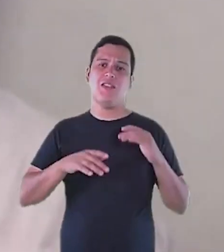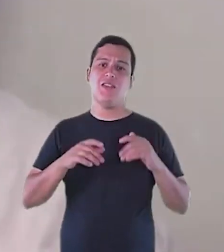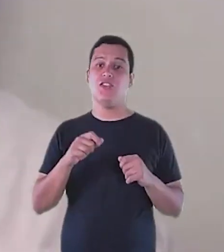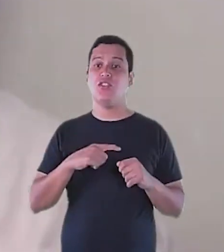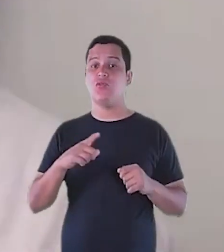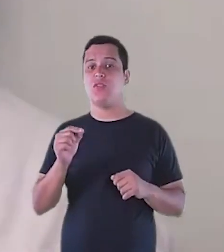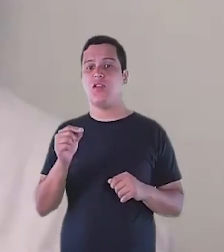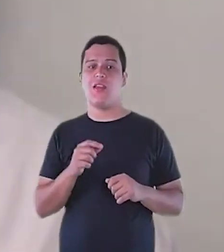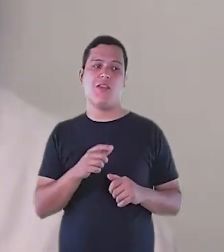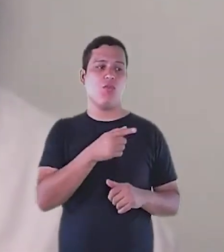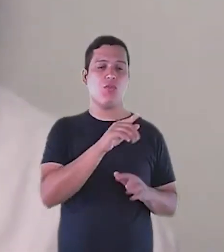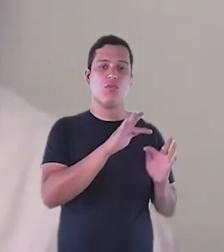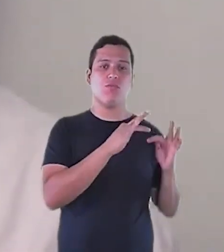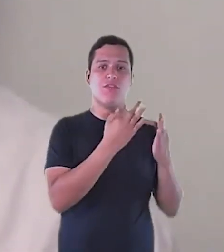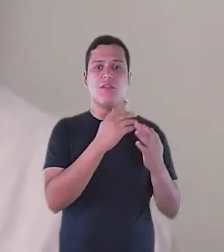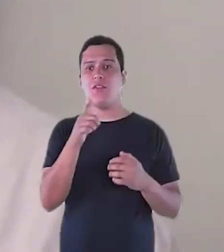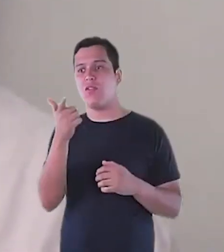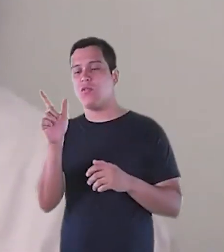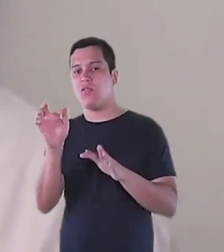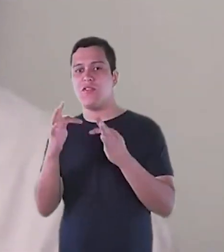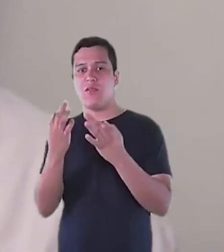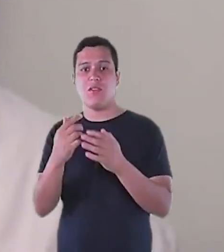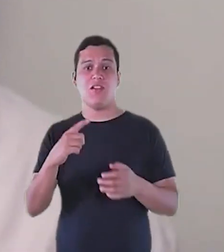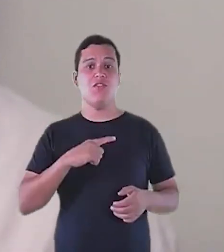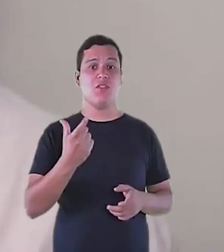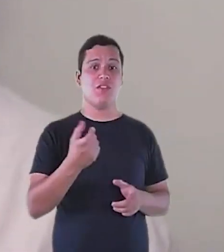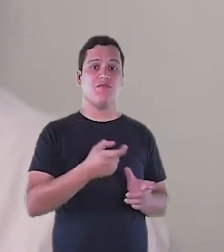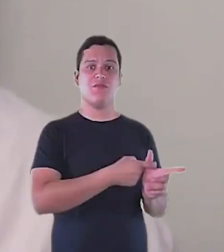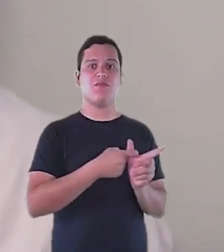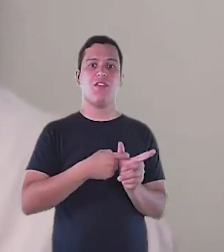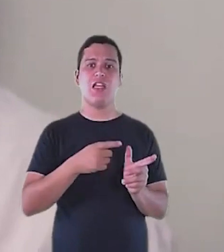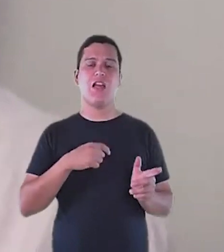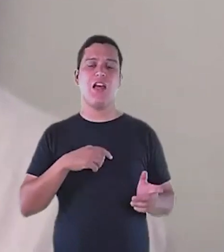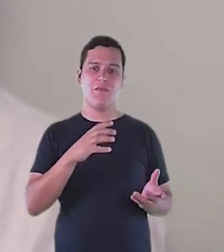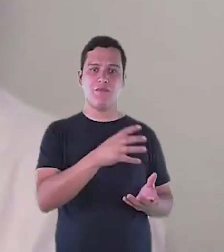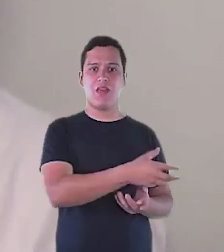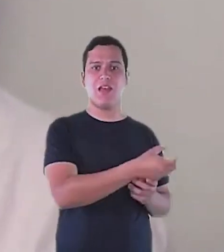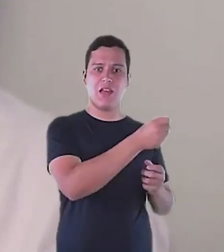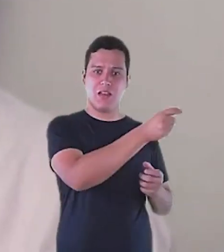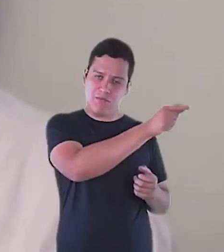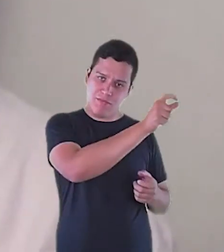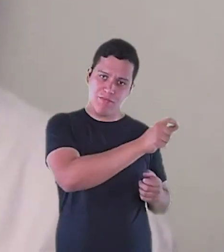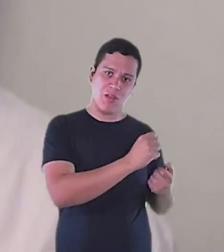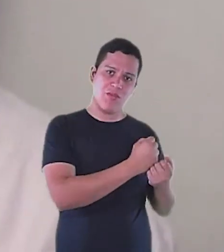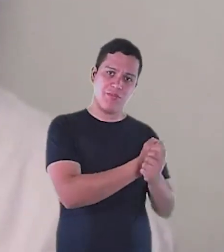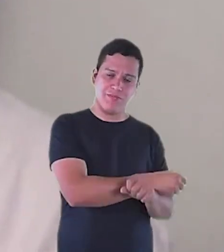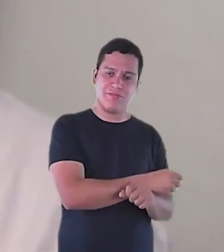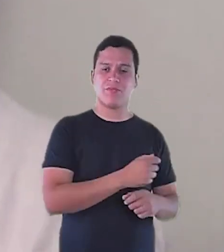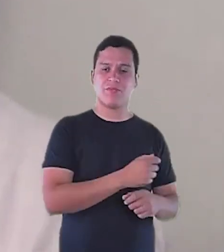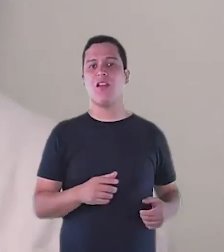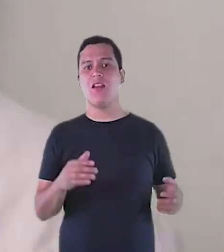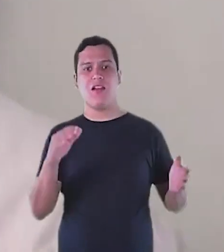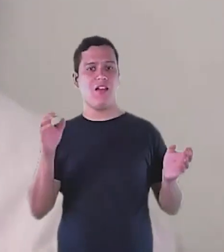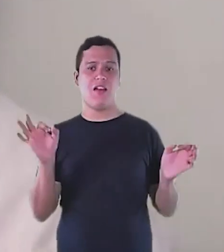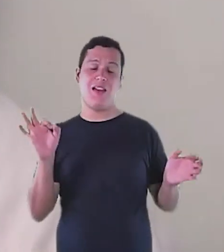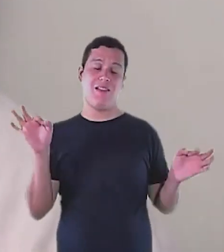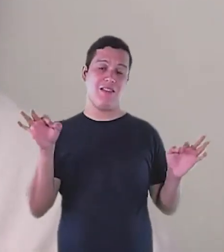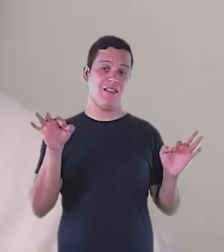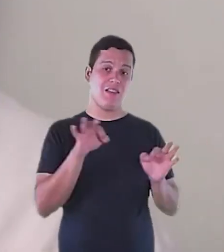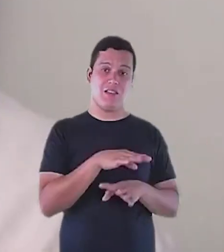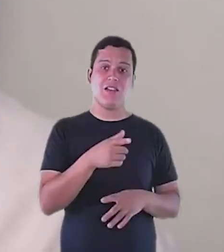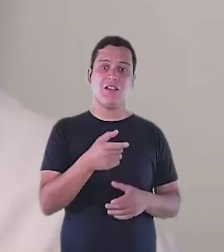às vezes, ceder temporariamente alguns dos seus membros como escravos até conseguir pagar a dívida.